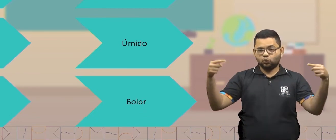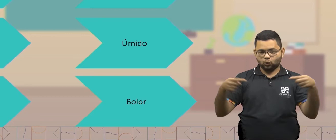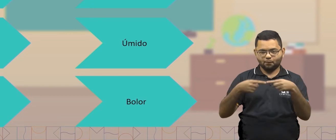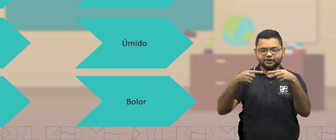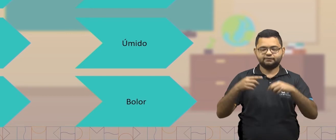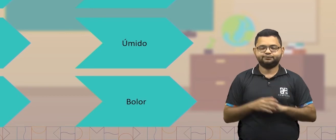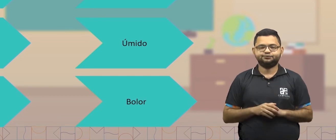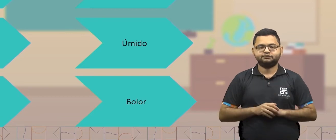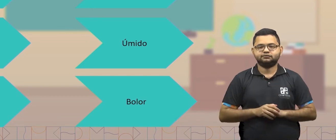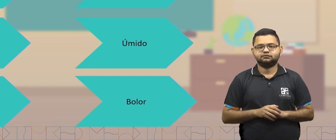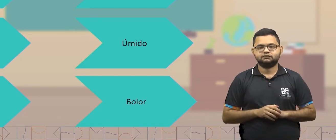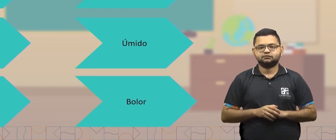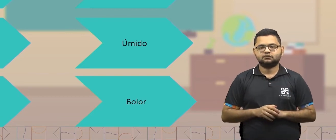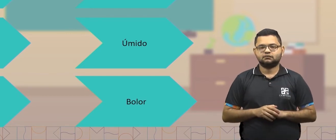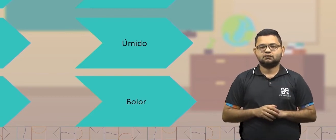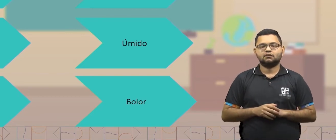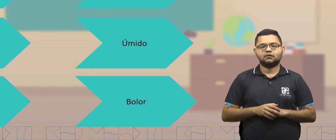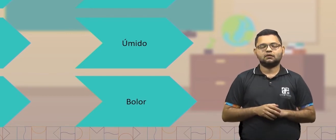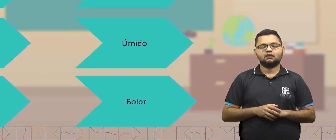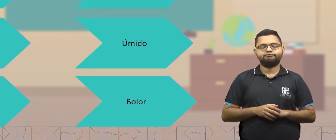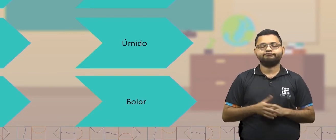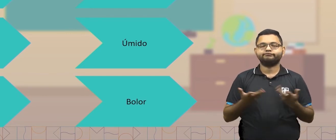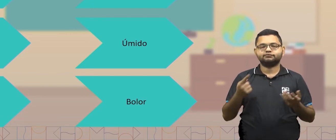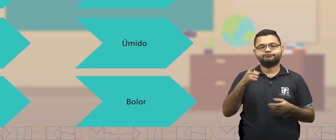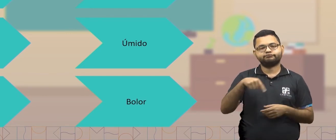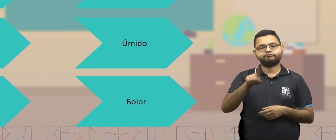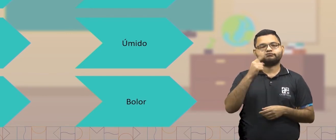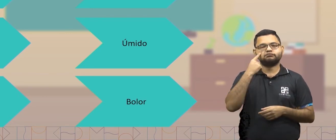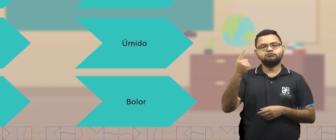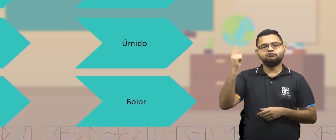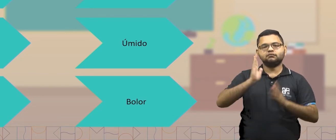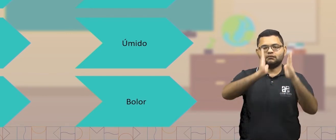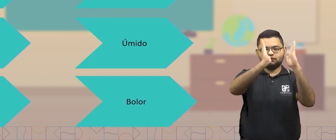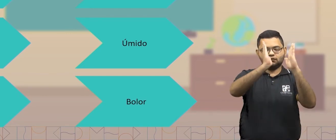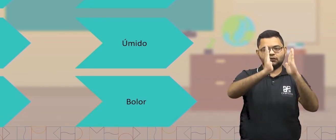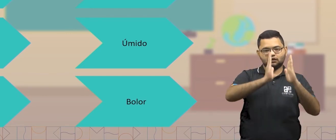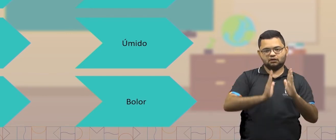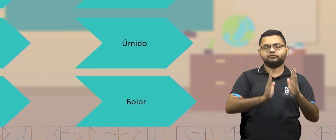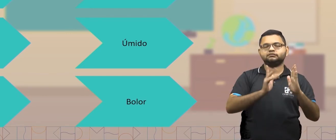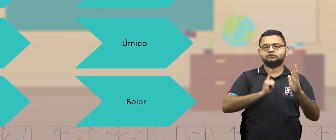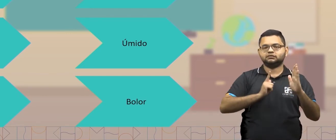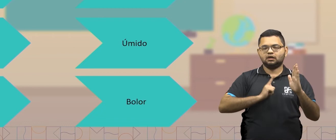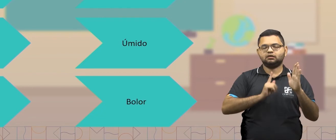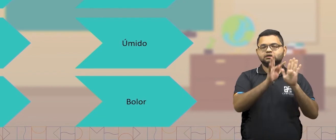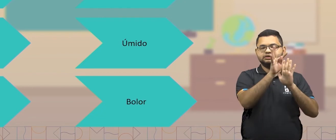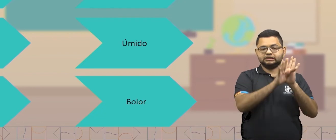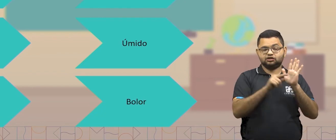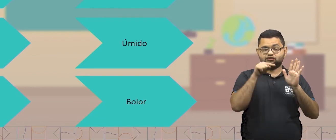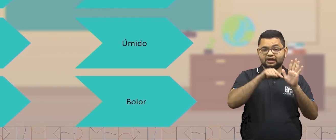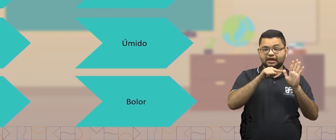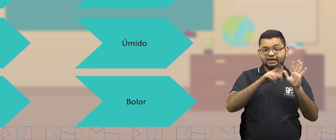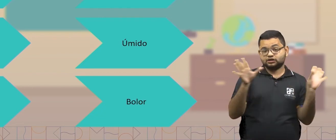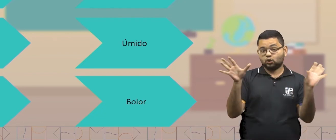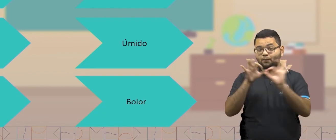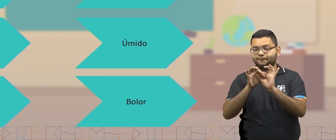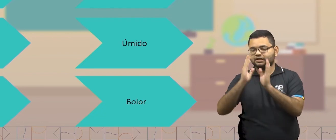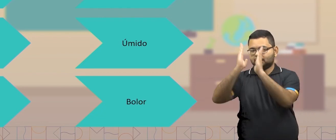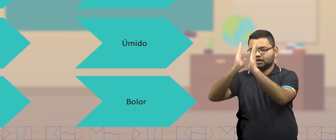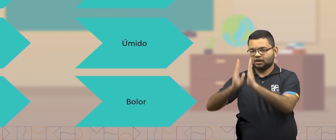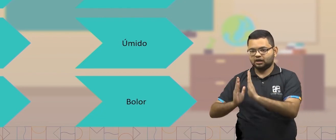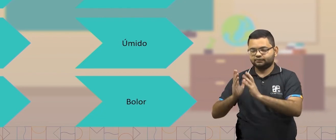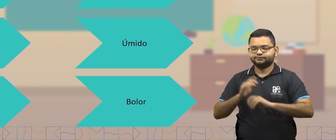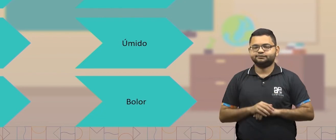significados. Então, você tem do seu lado esquerdo formas que se complementam com as formas que estão do lado direito, mas